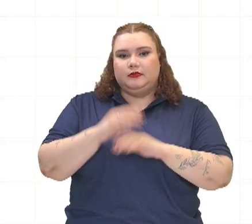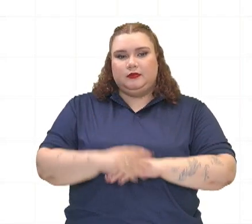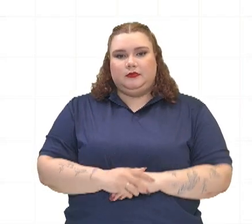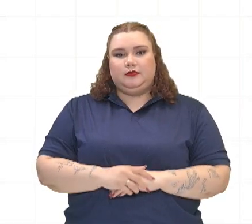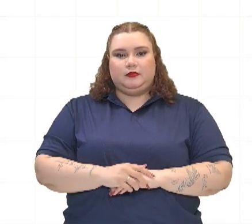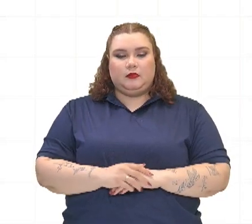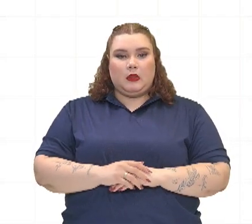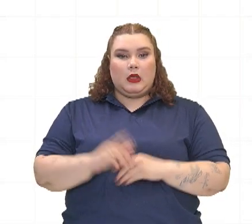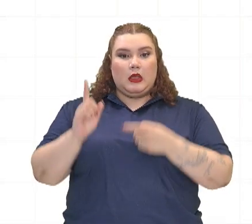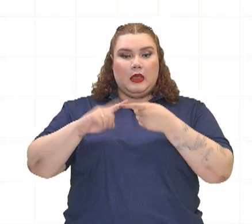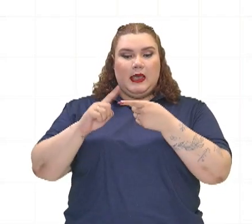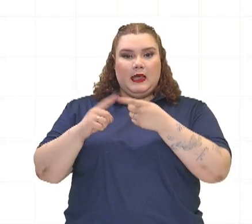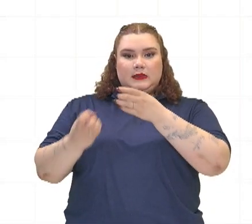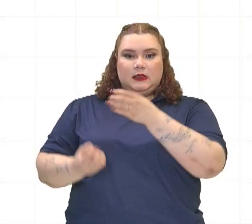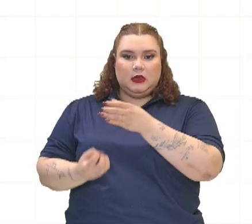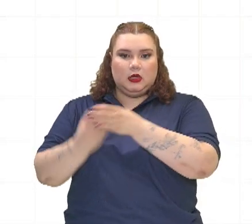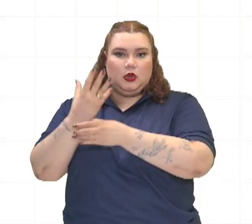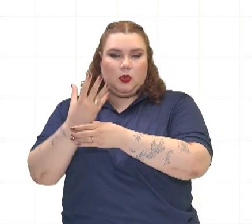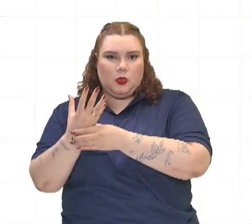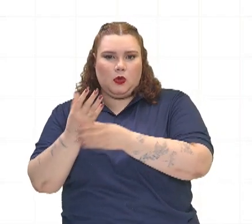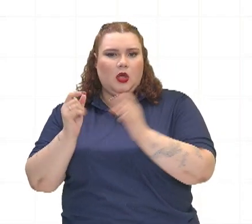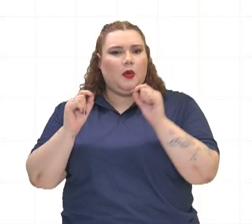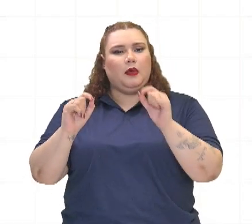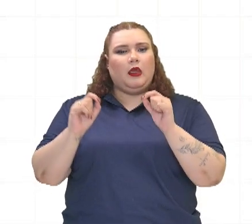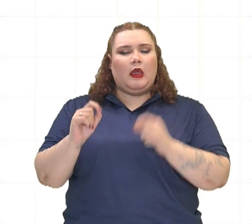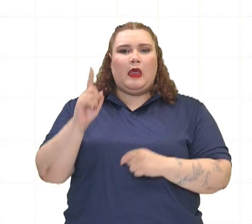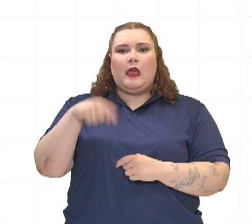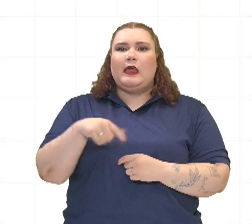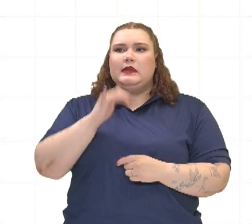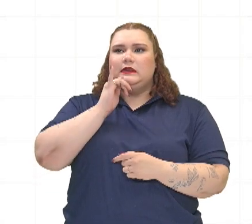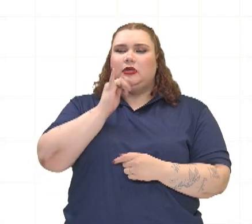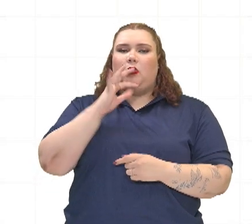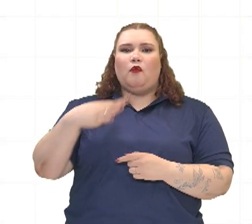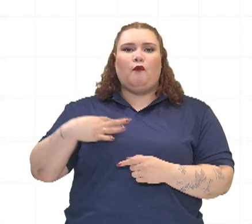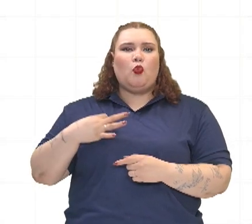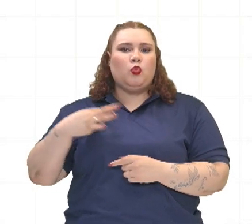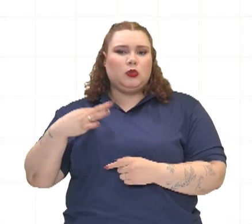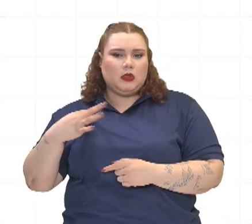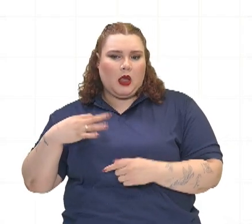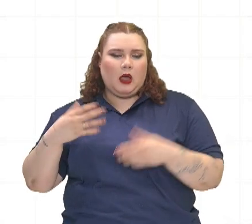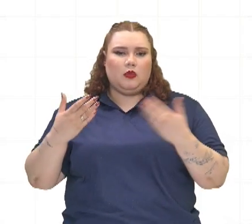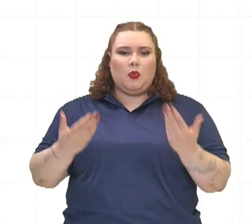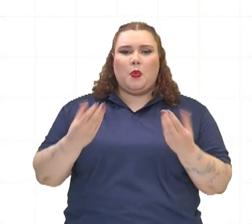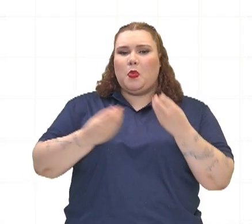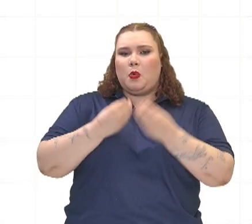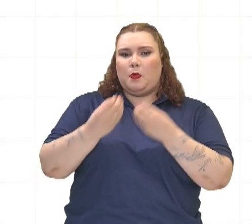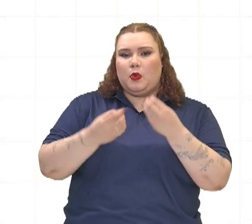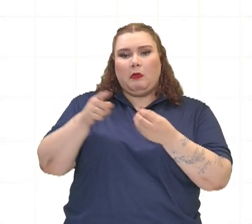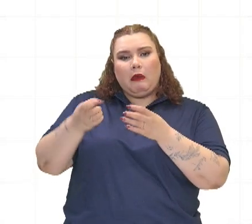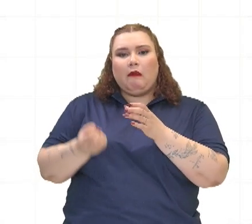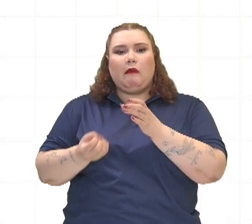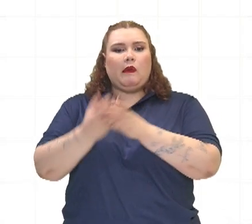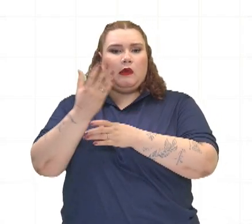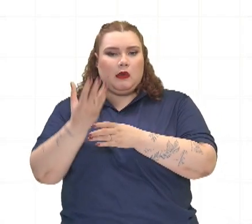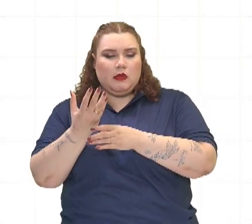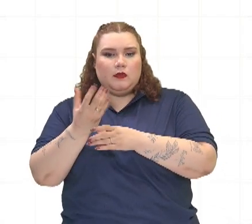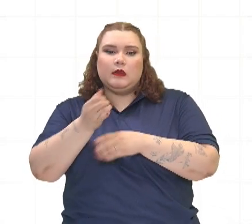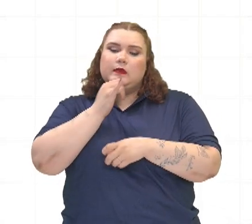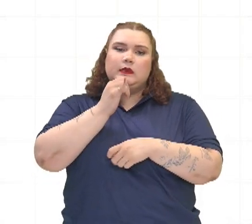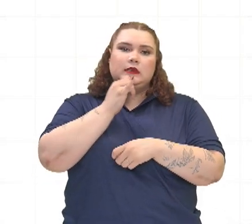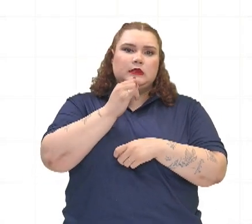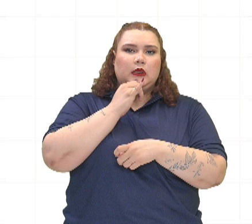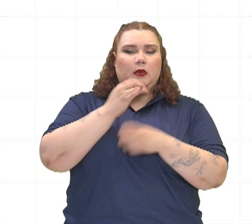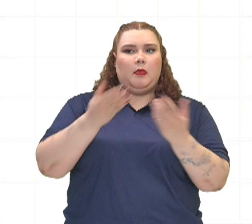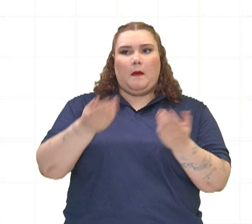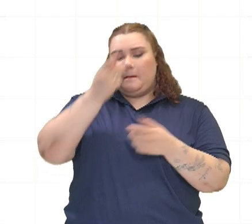foram feitas de propósito são as chamadas voluntárias. Algumas pistas foram criadas de propósito,